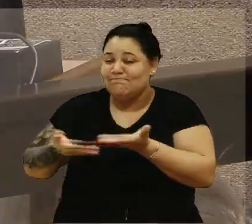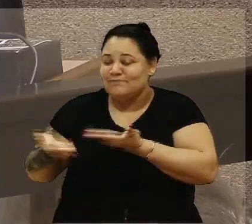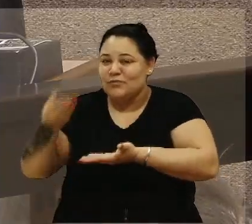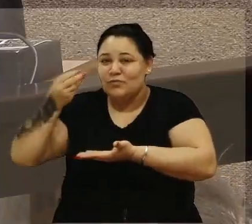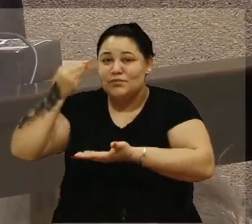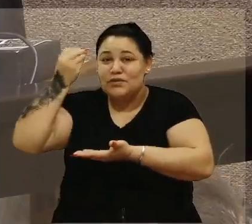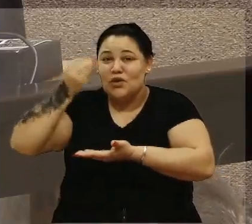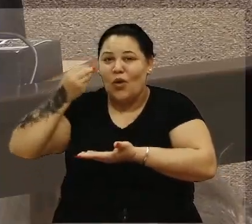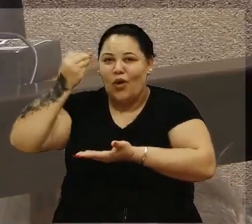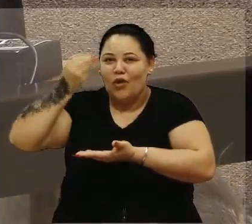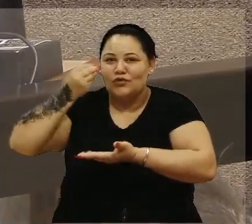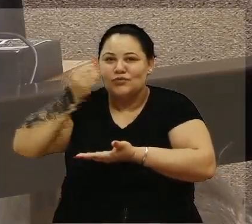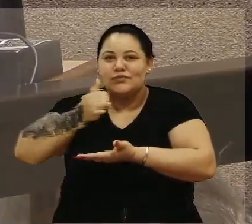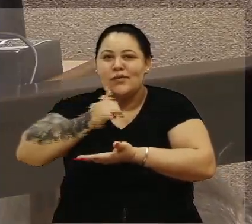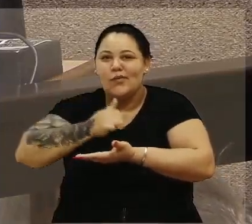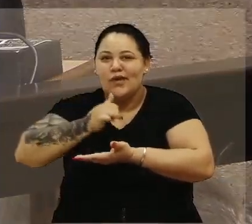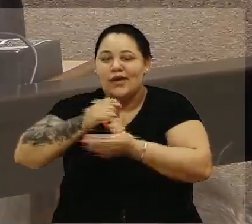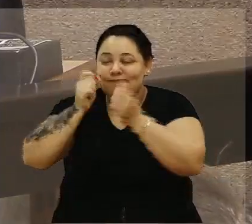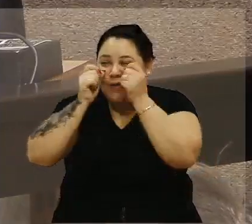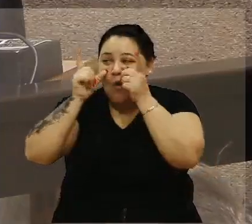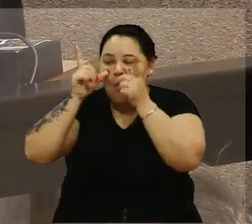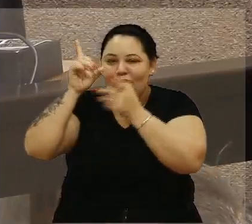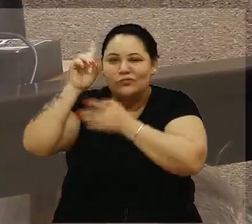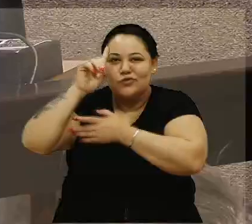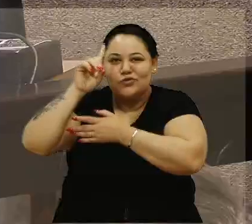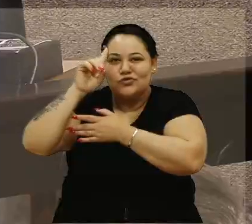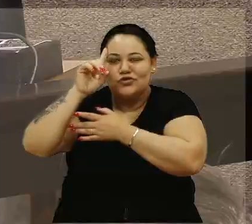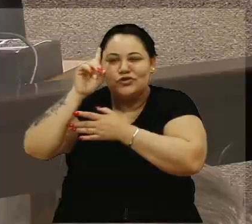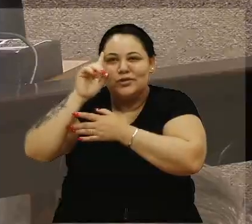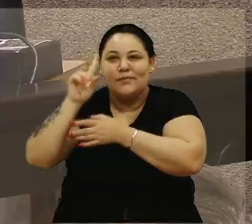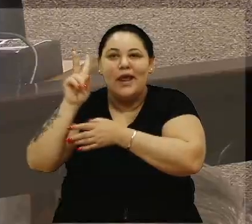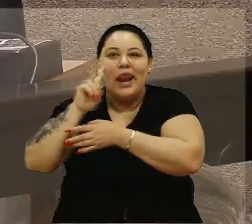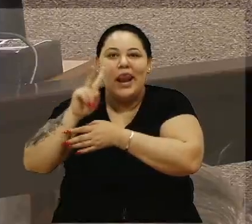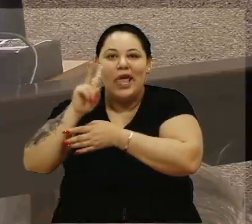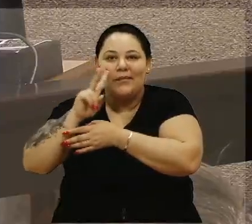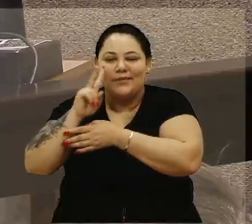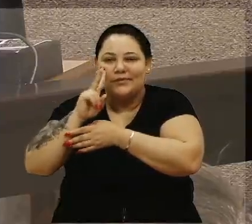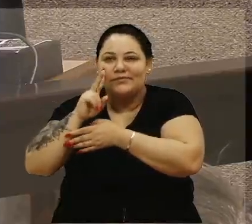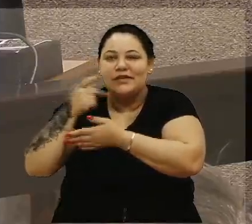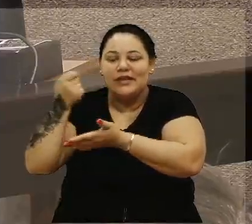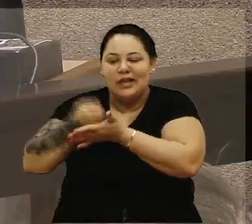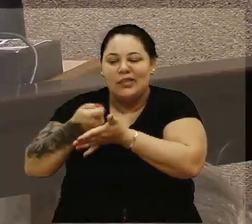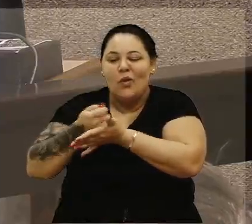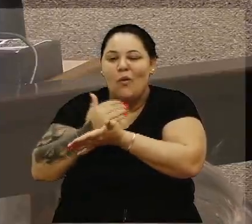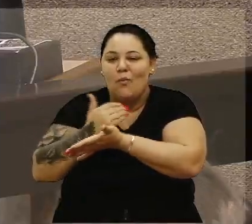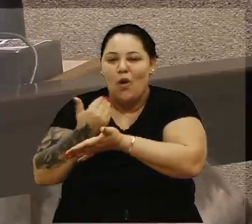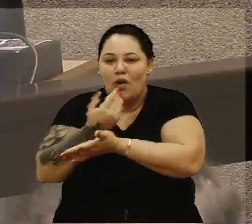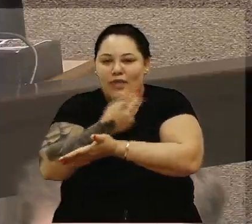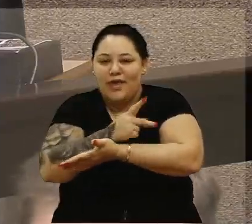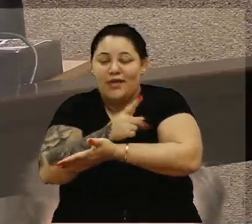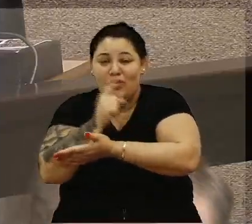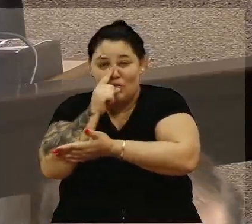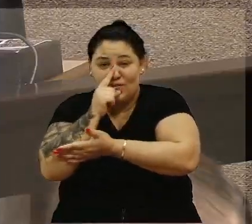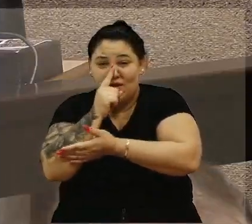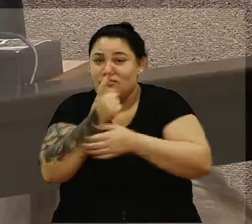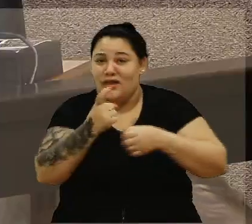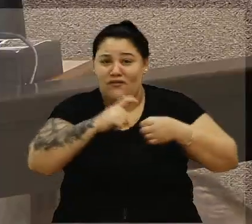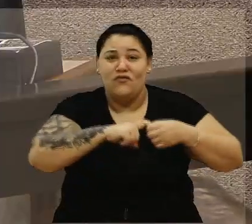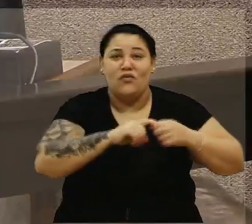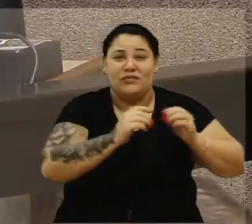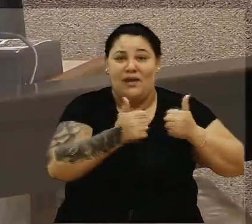De ela acordar todos os dias e lembrar dessa tentativa de feminicídio e o perigo de ele retornar, né?